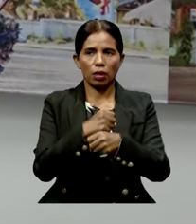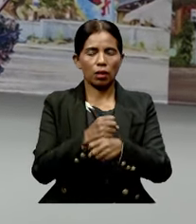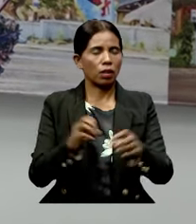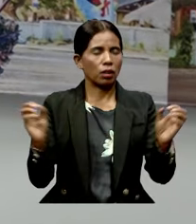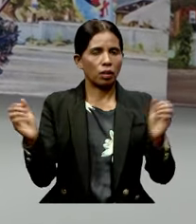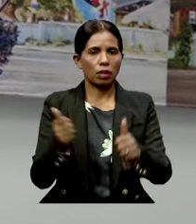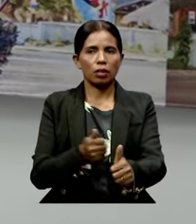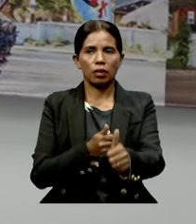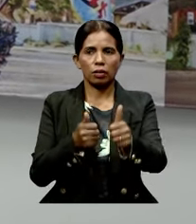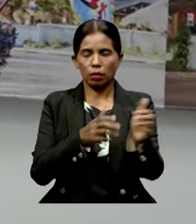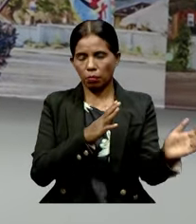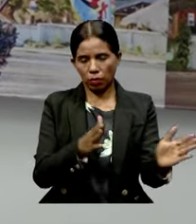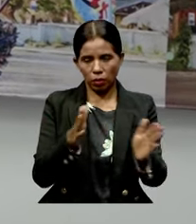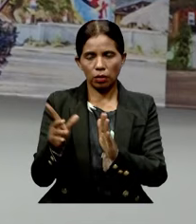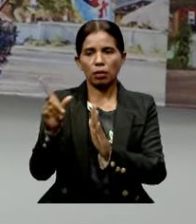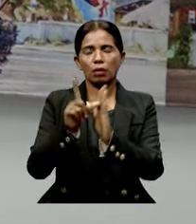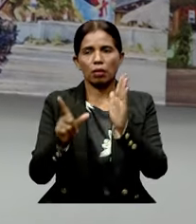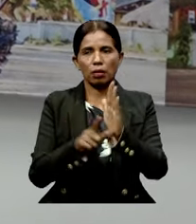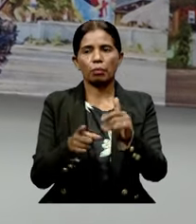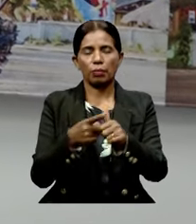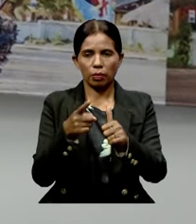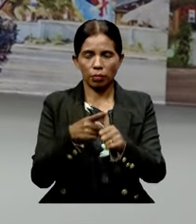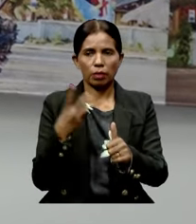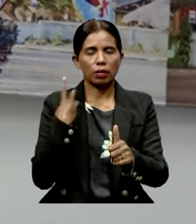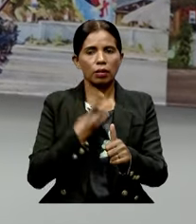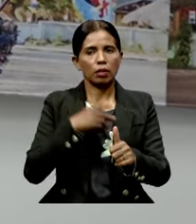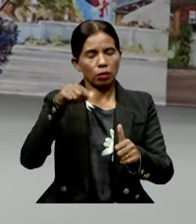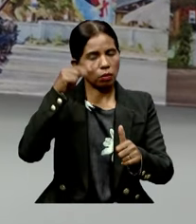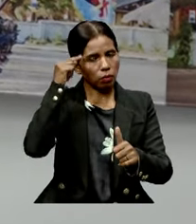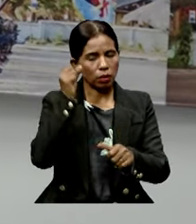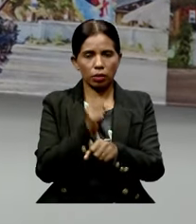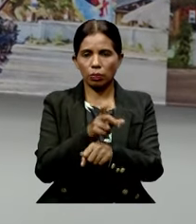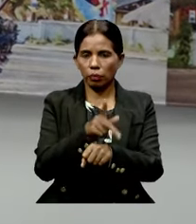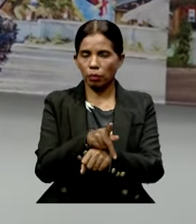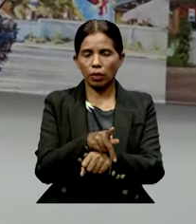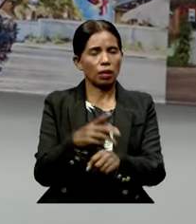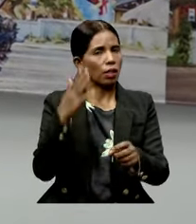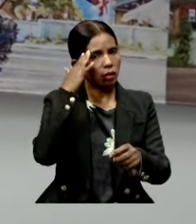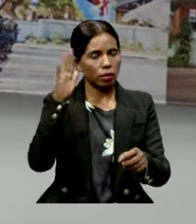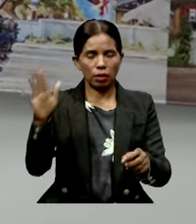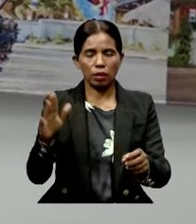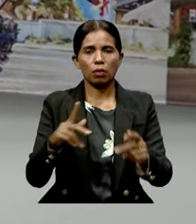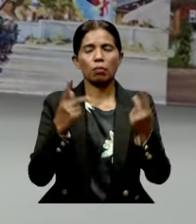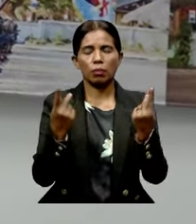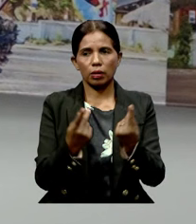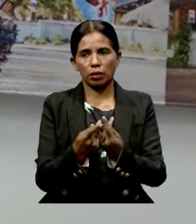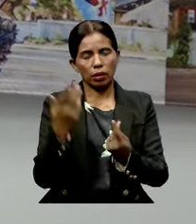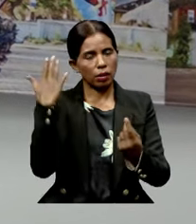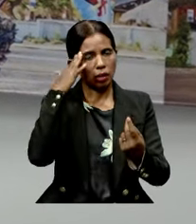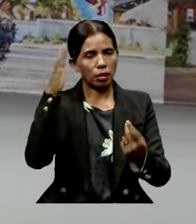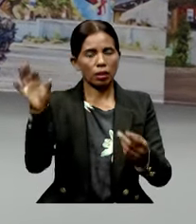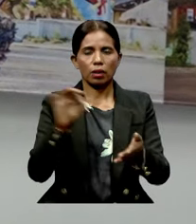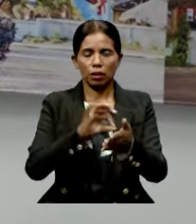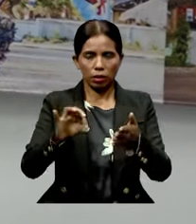do processo legais. Primeiro tinha governo se popela atene, e depois companhia na racicla resisto e